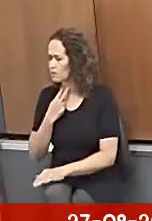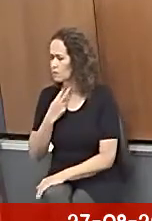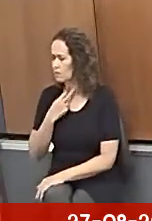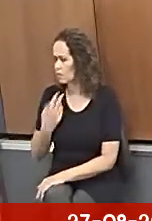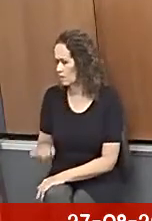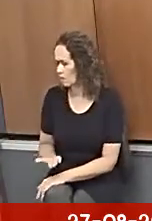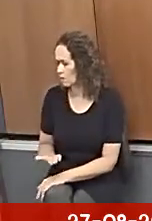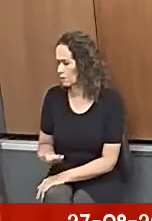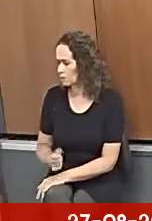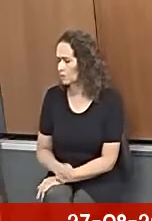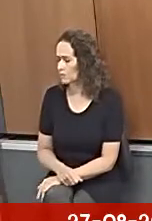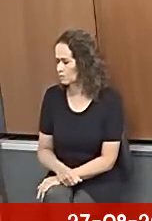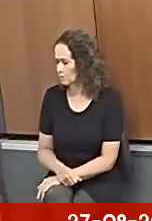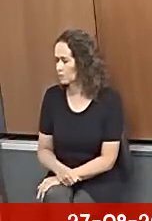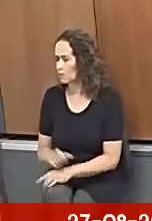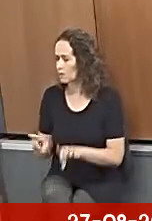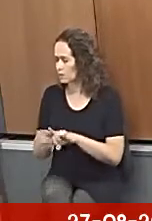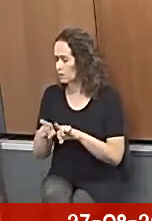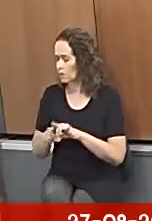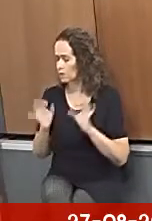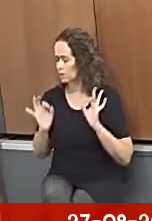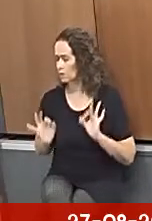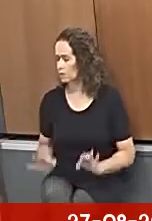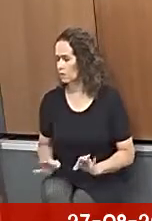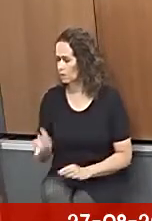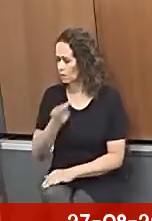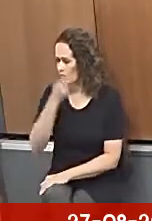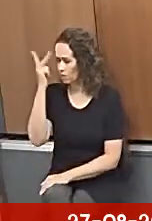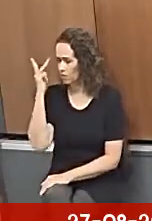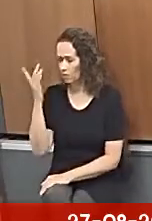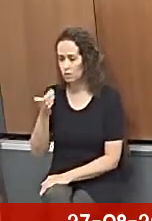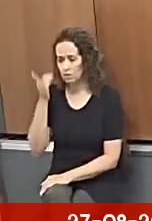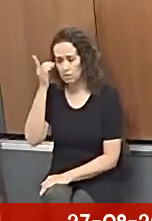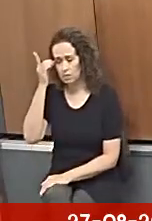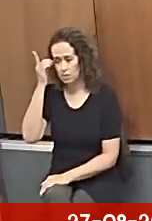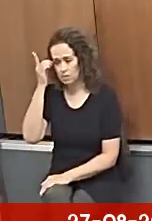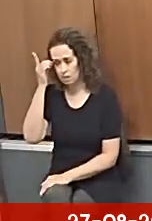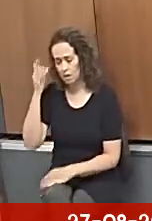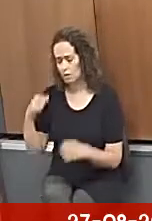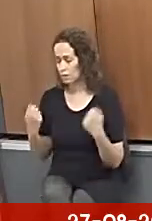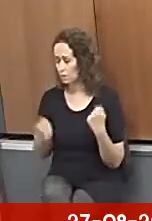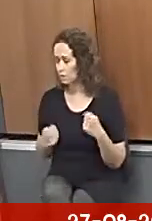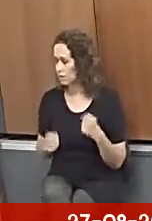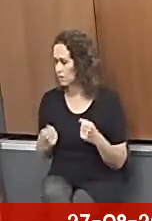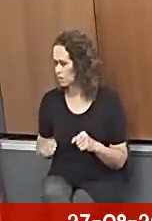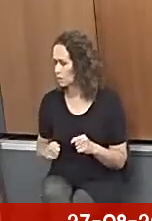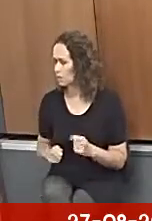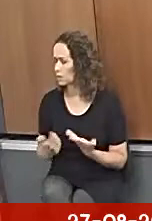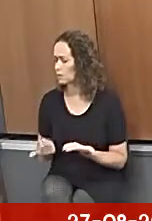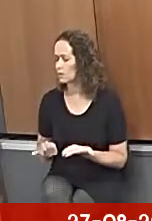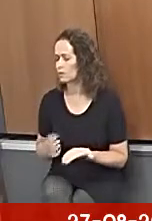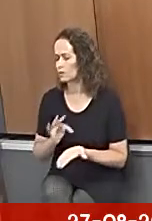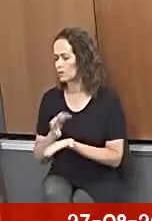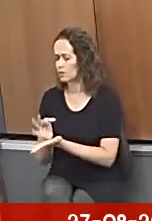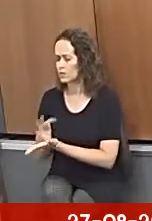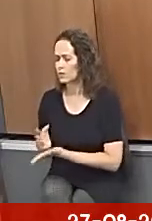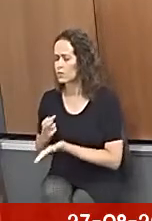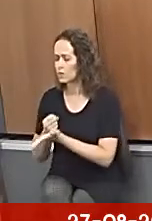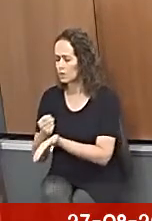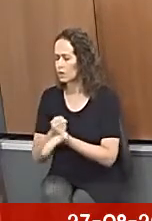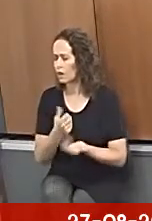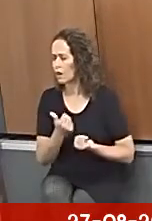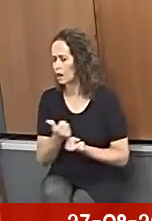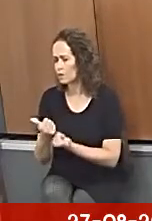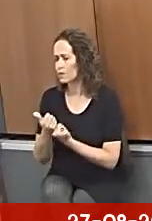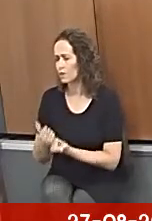onde fica a a dignidade da pessoa com síndrome de down que necessita de todo um aparato técnico para o auxílio